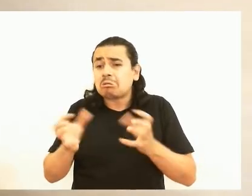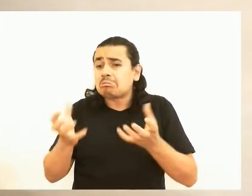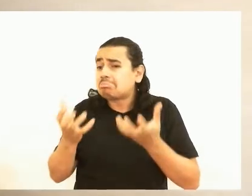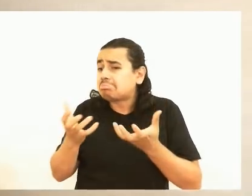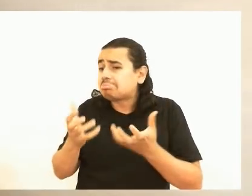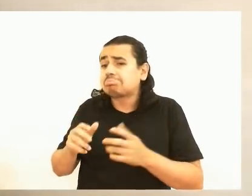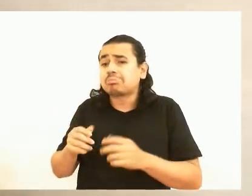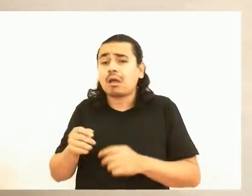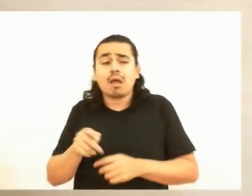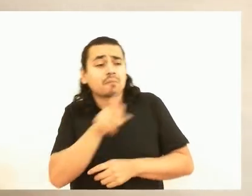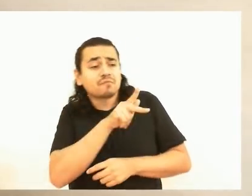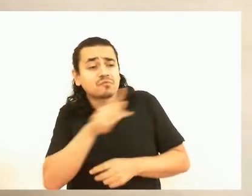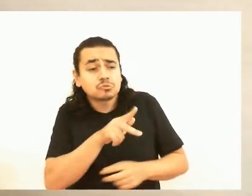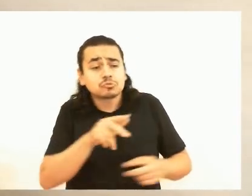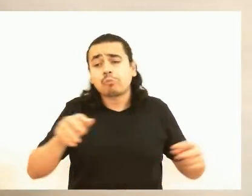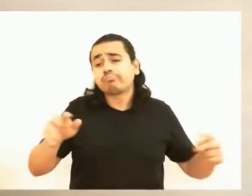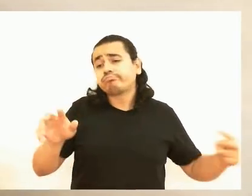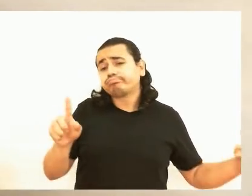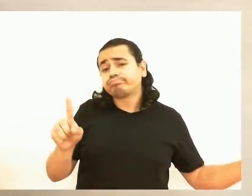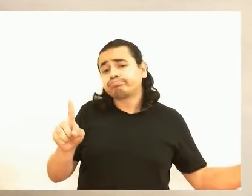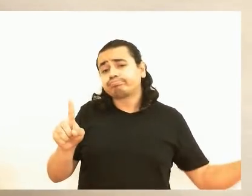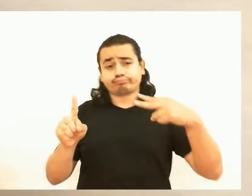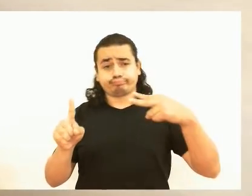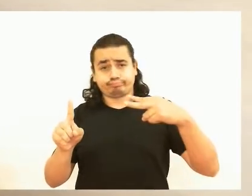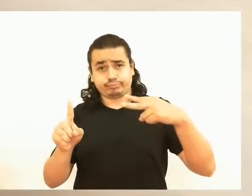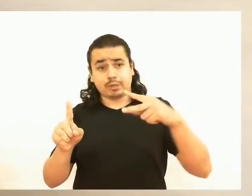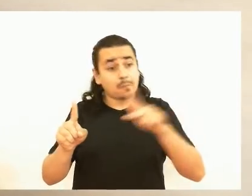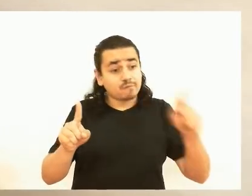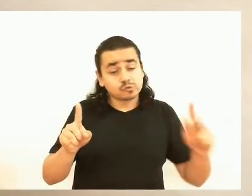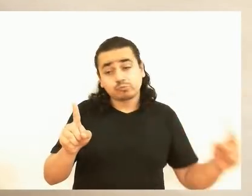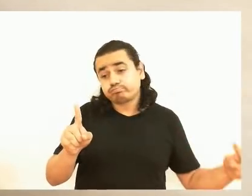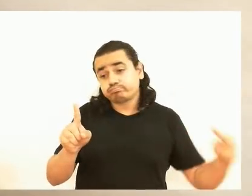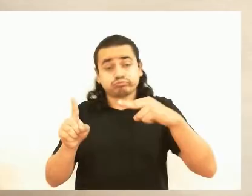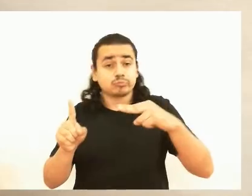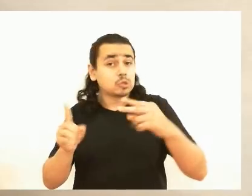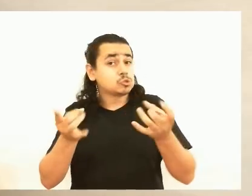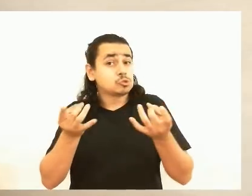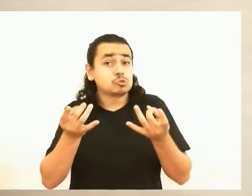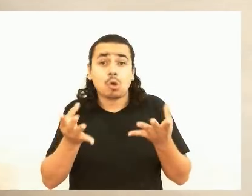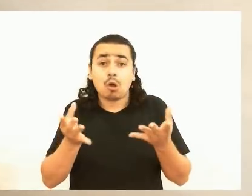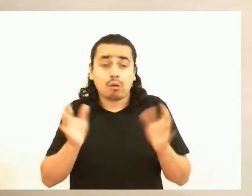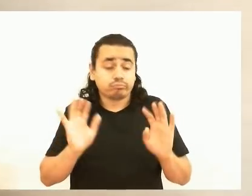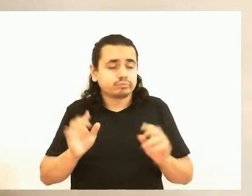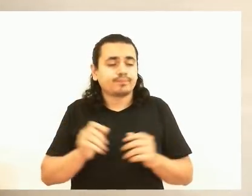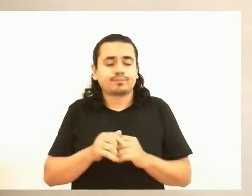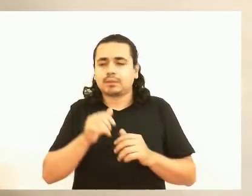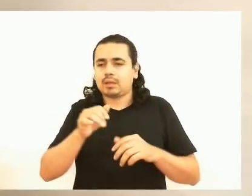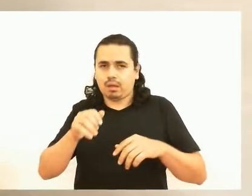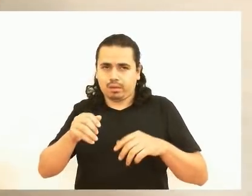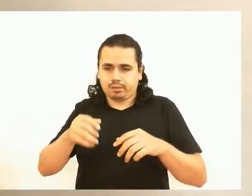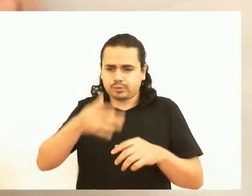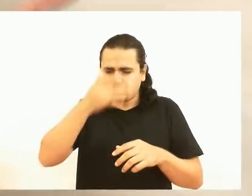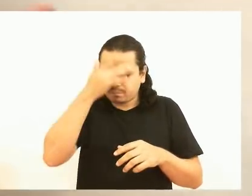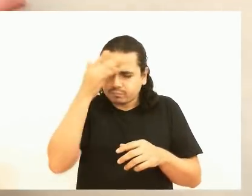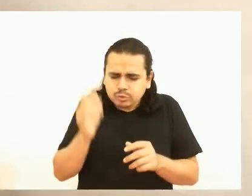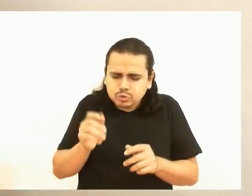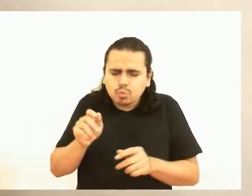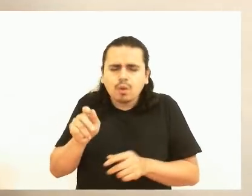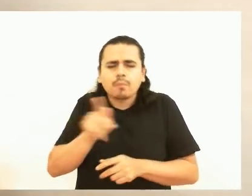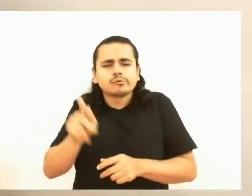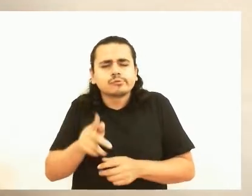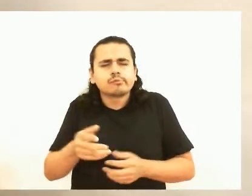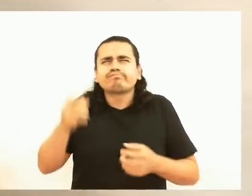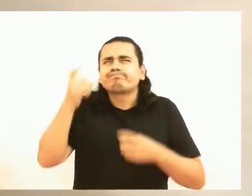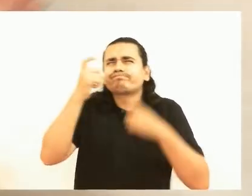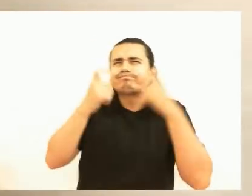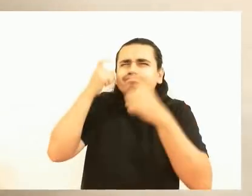olhar do professor olhar do professor então muitas vezes como educadora gente fica tão preocupado no que